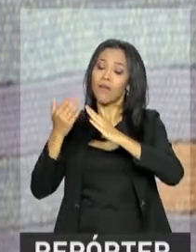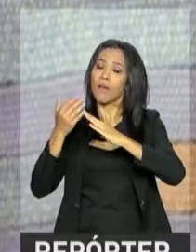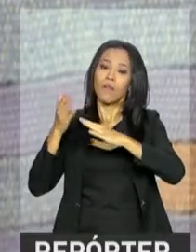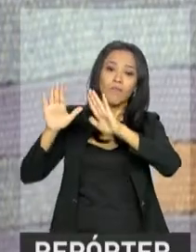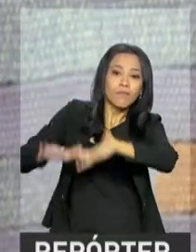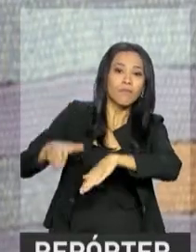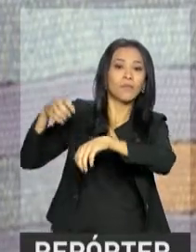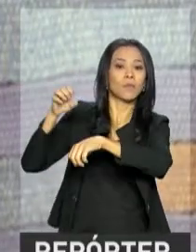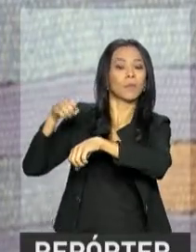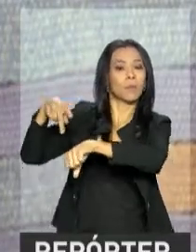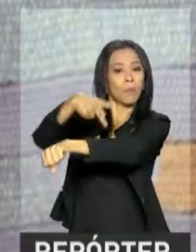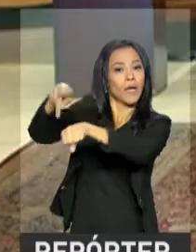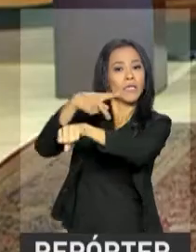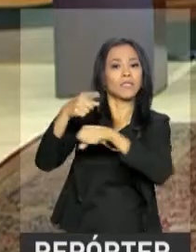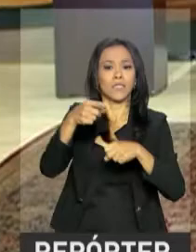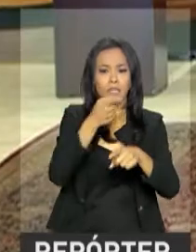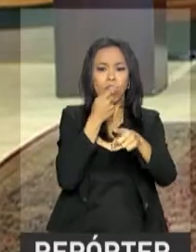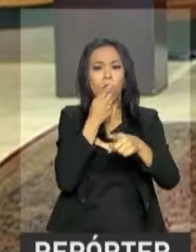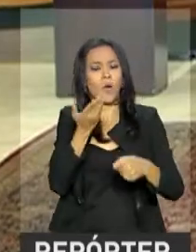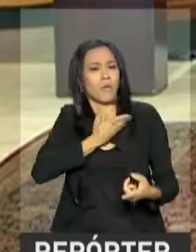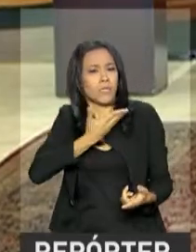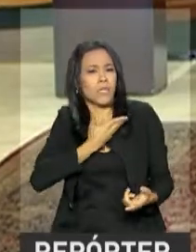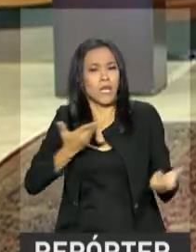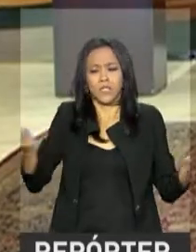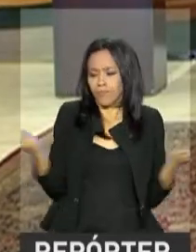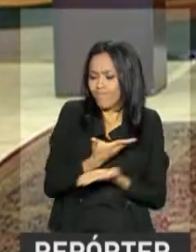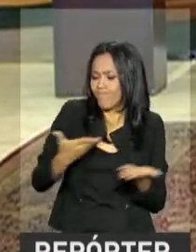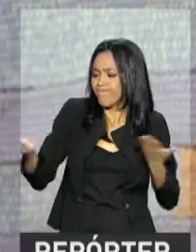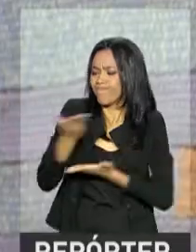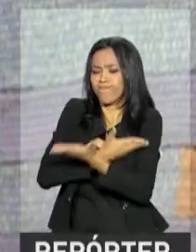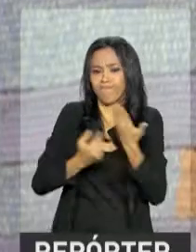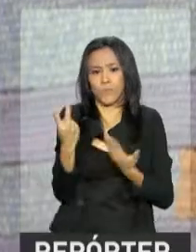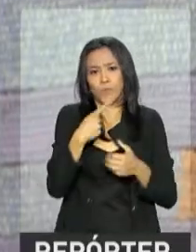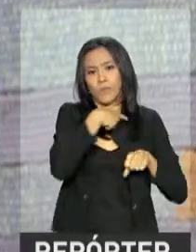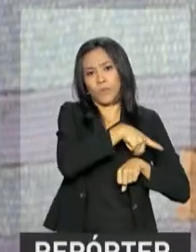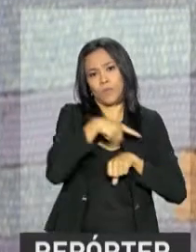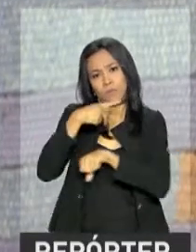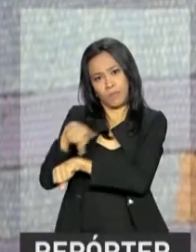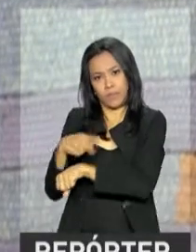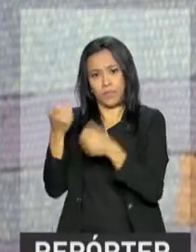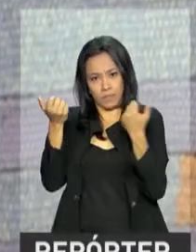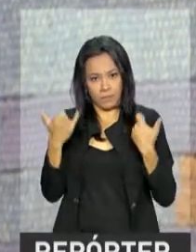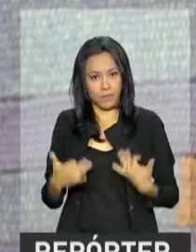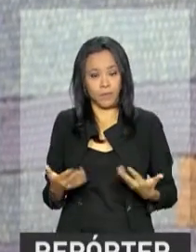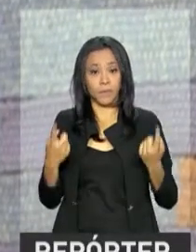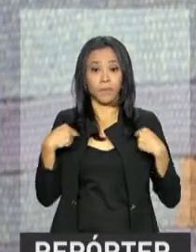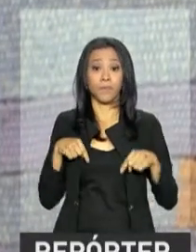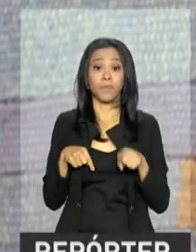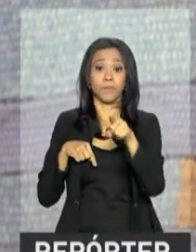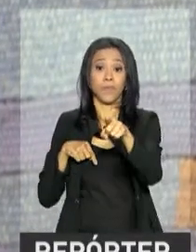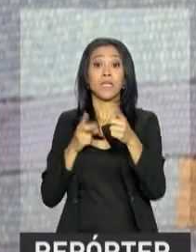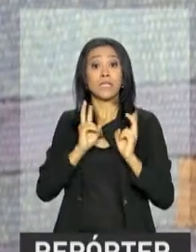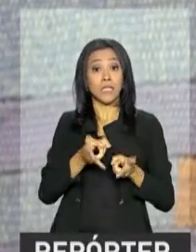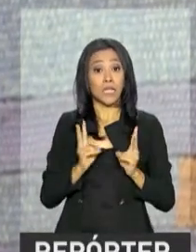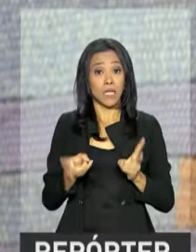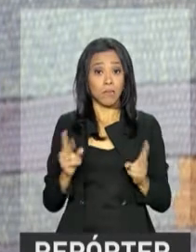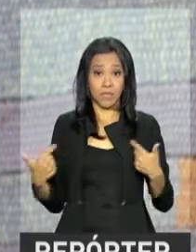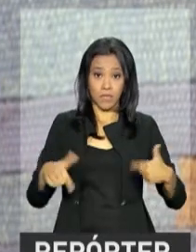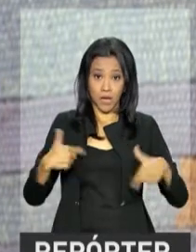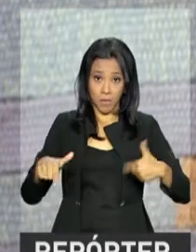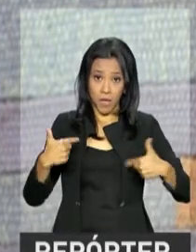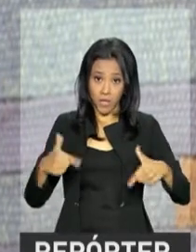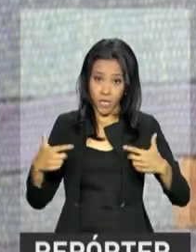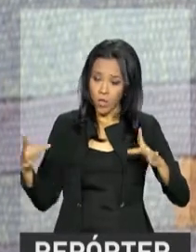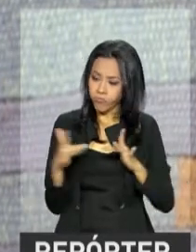a boa relação e os laços de amizade entre os dois países estamos trabalhando sempre de forma muito coordenada para